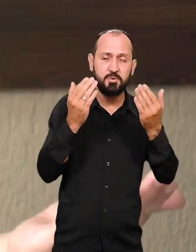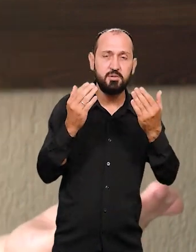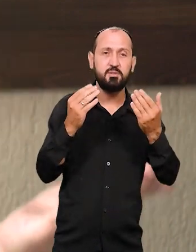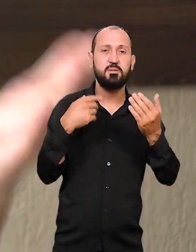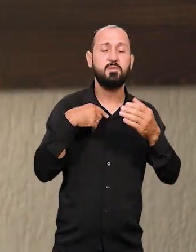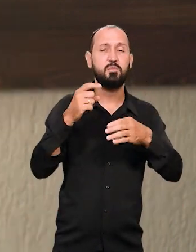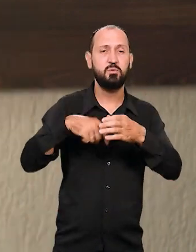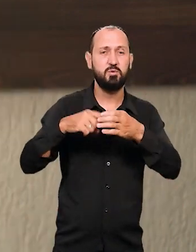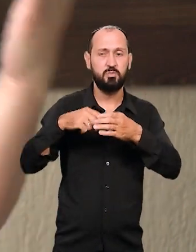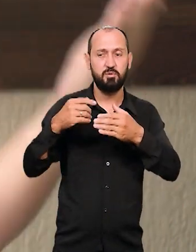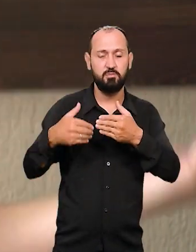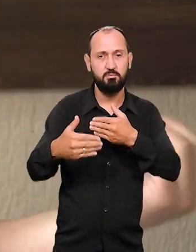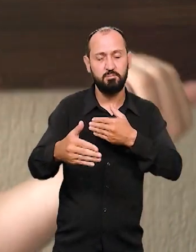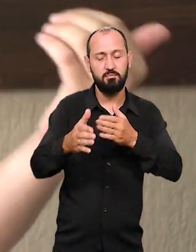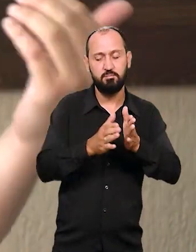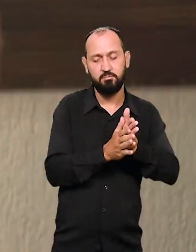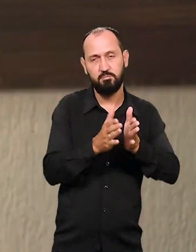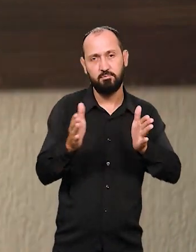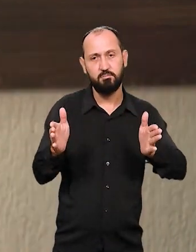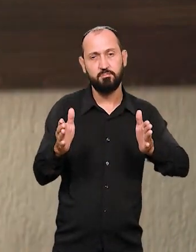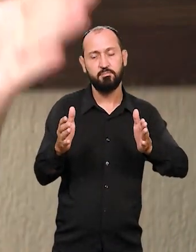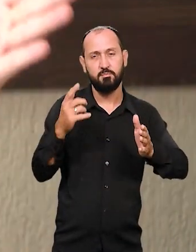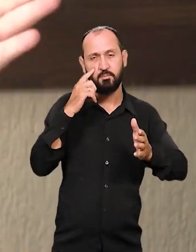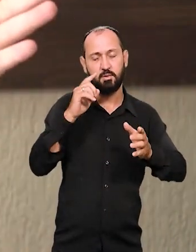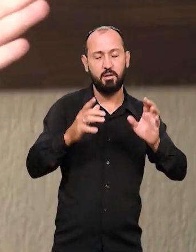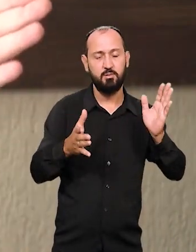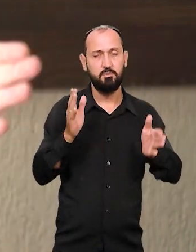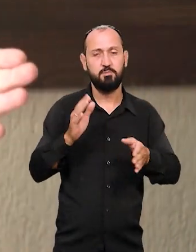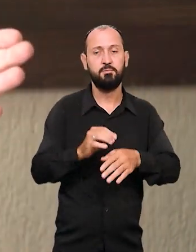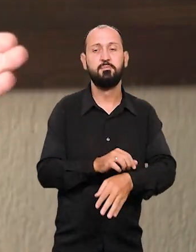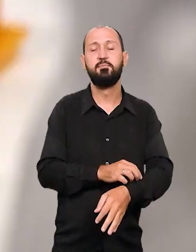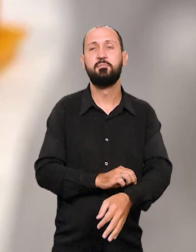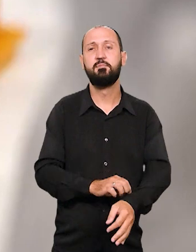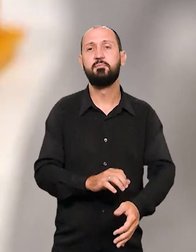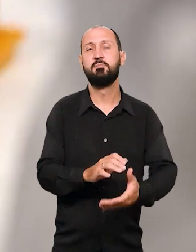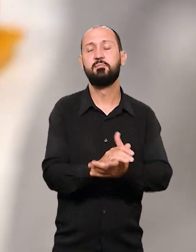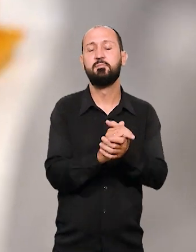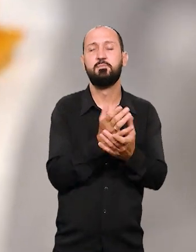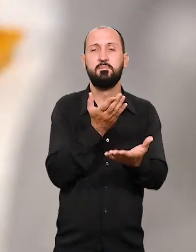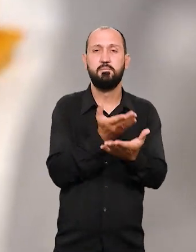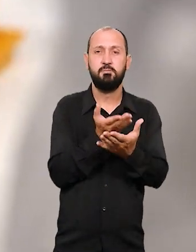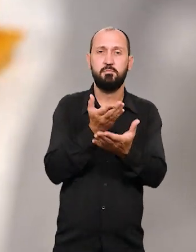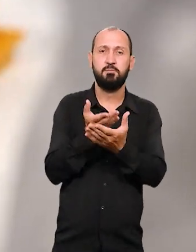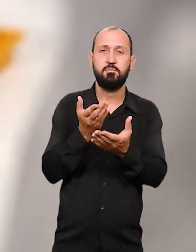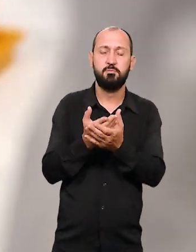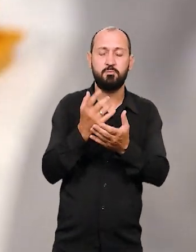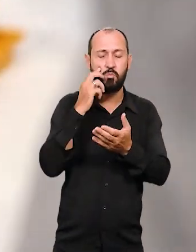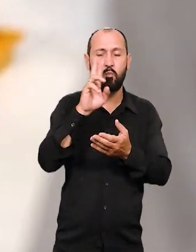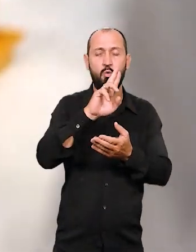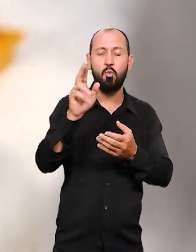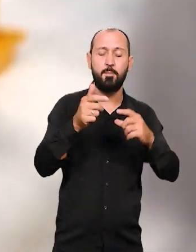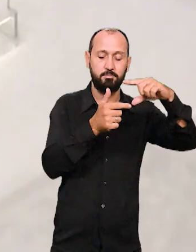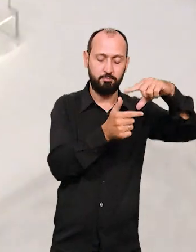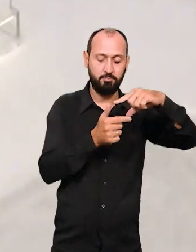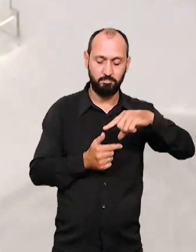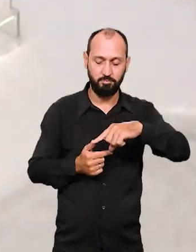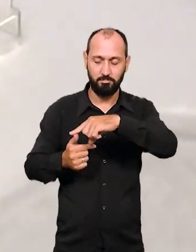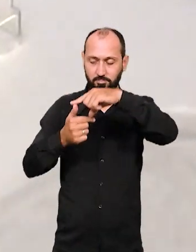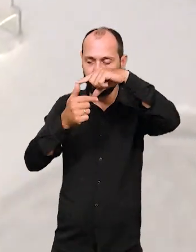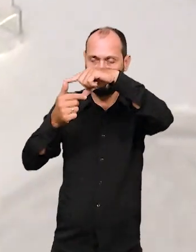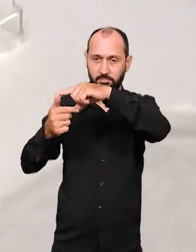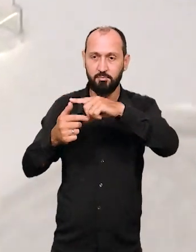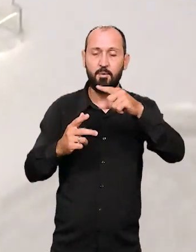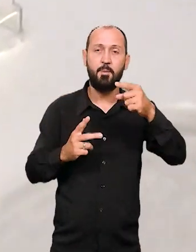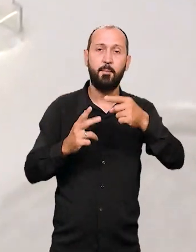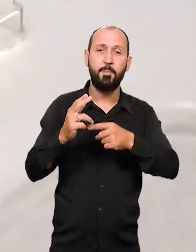exposição sexual durante o período, uma janela que eles determinavam. O estudo, chamado Mosaico, chegou à fase